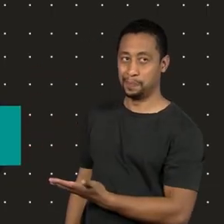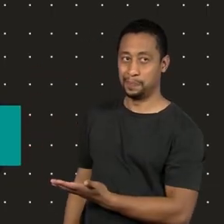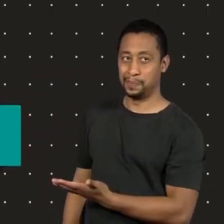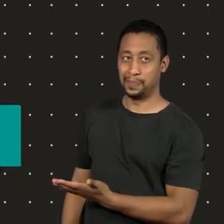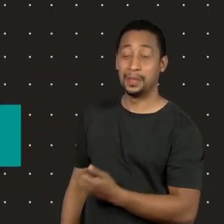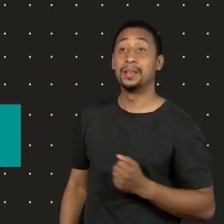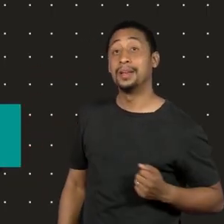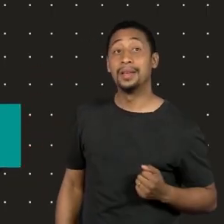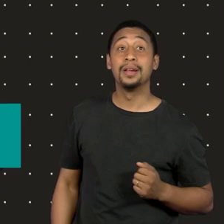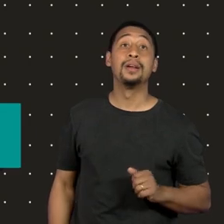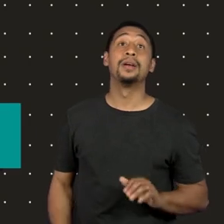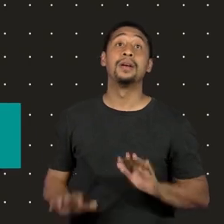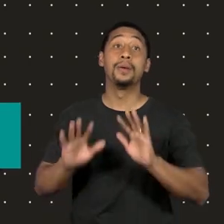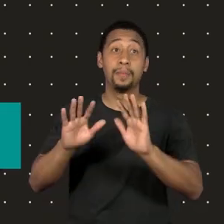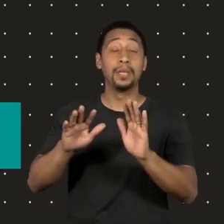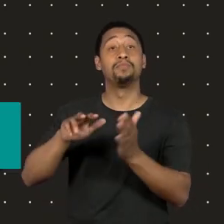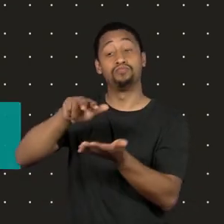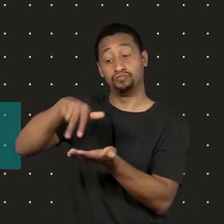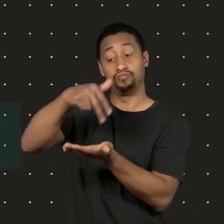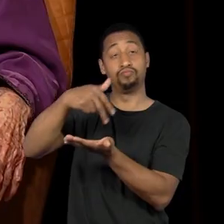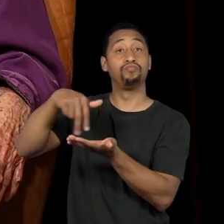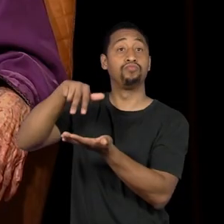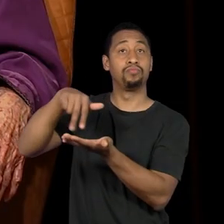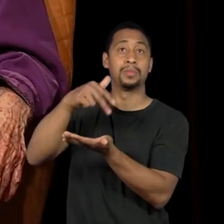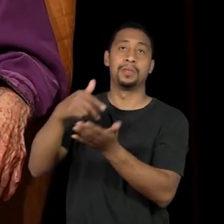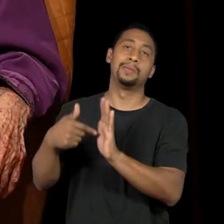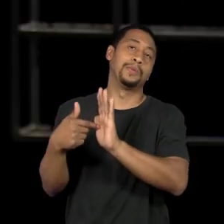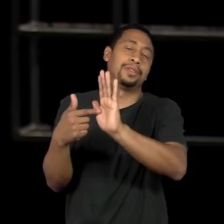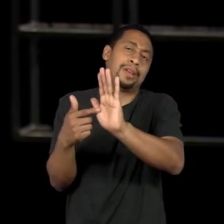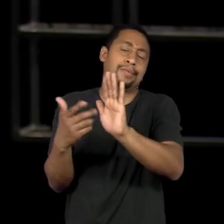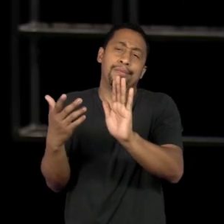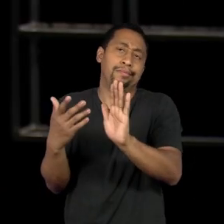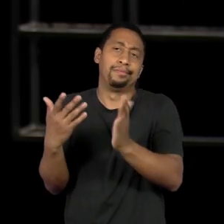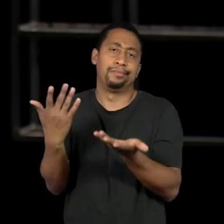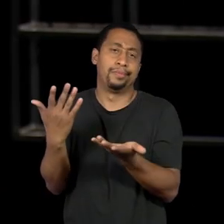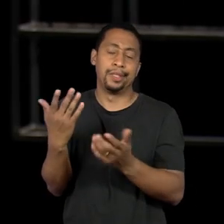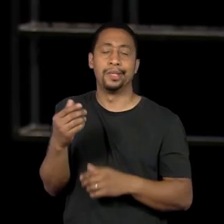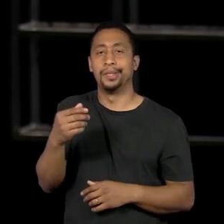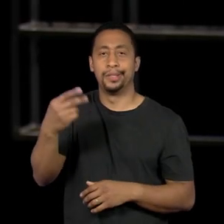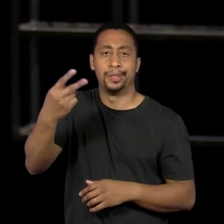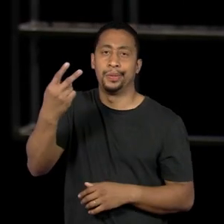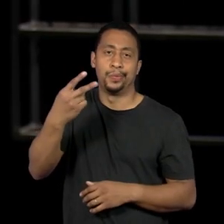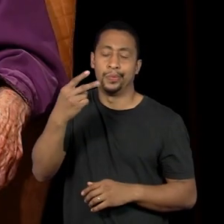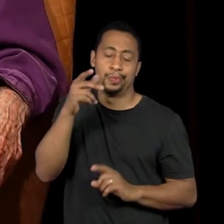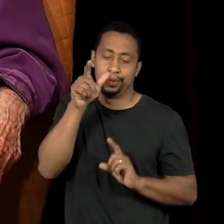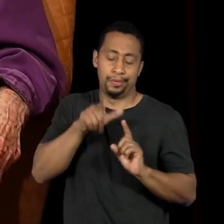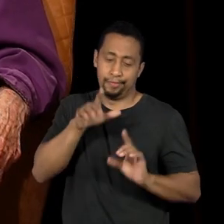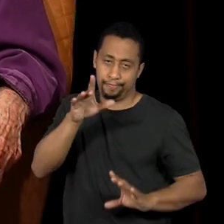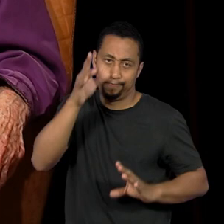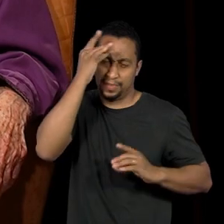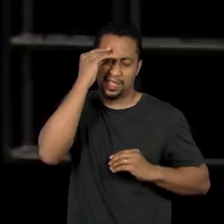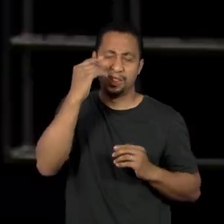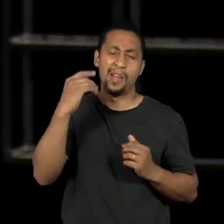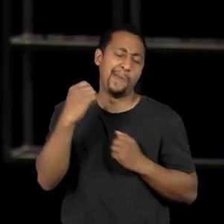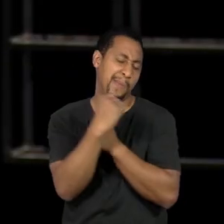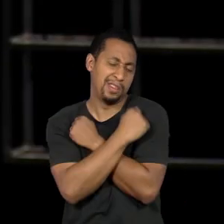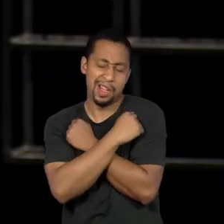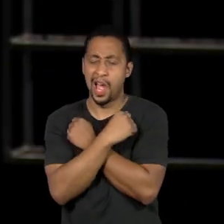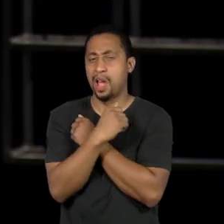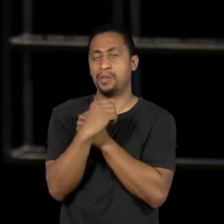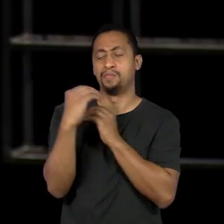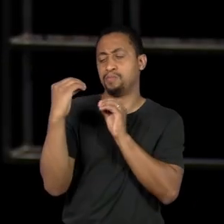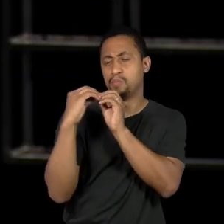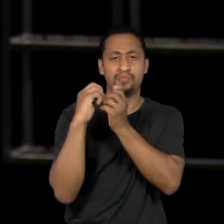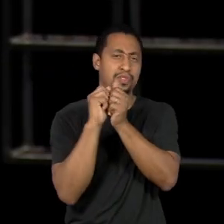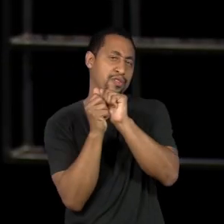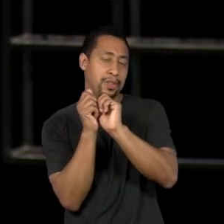É, mas eu fazia o segundo papel e amava fazer aquilo, né? É, abraçava, beijava,